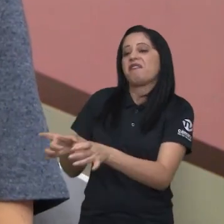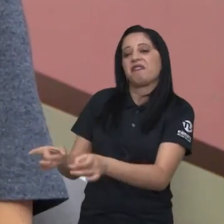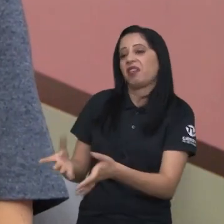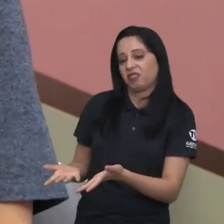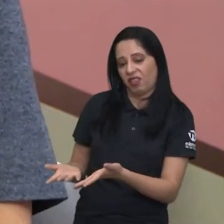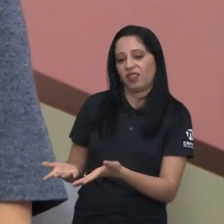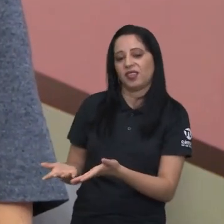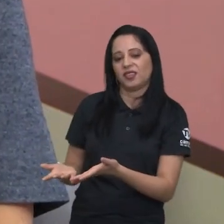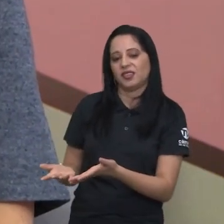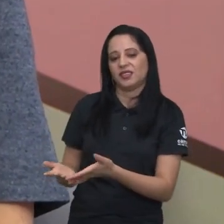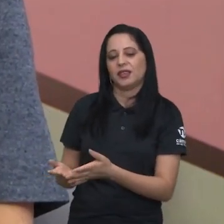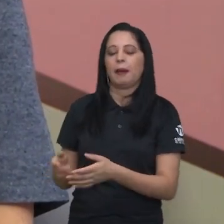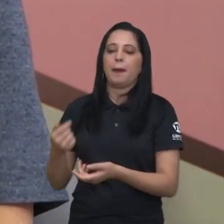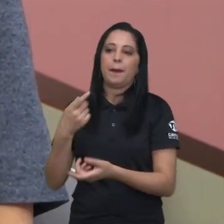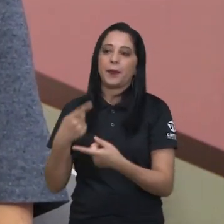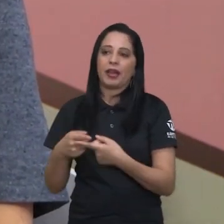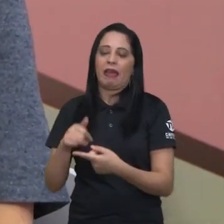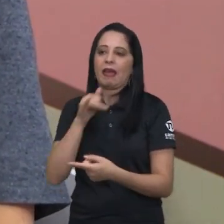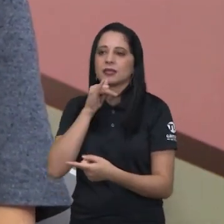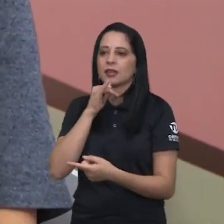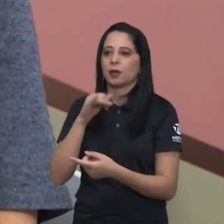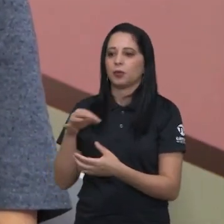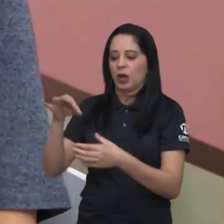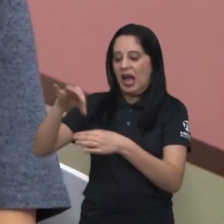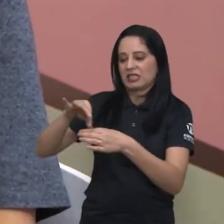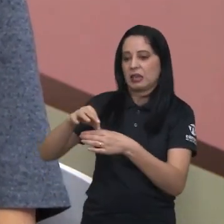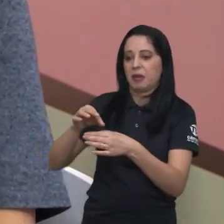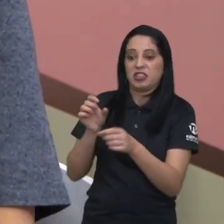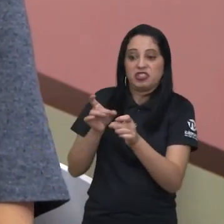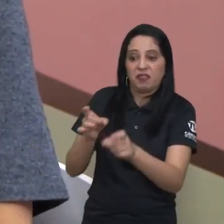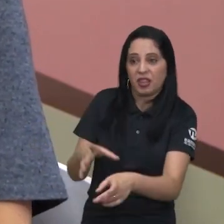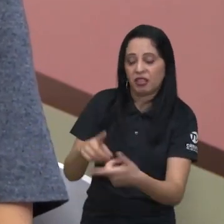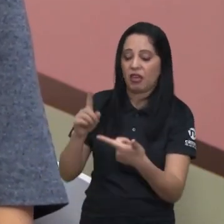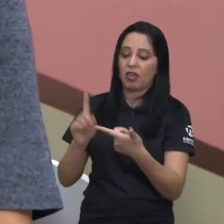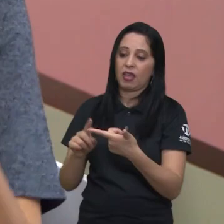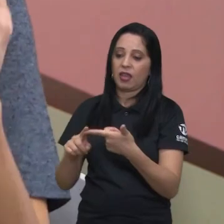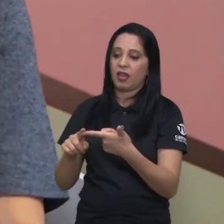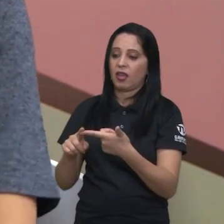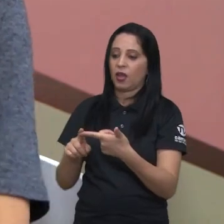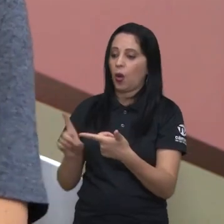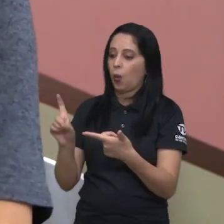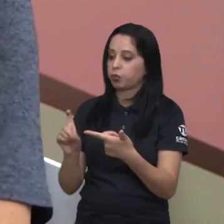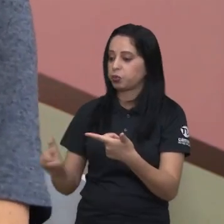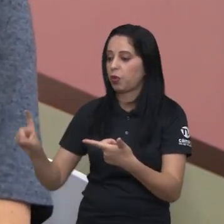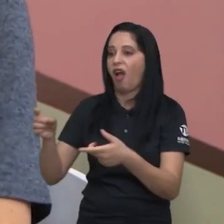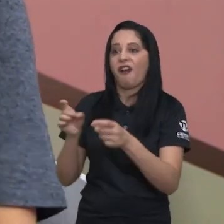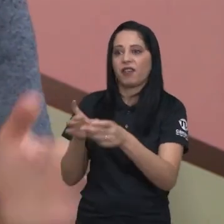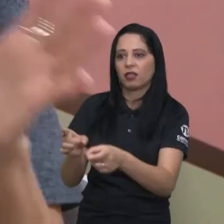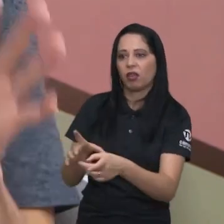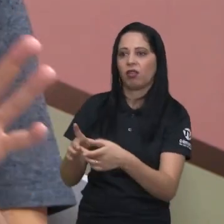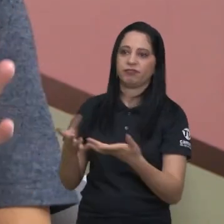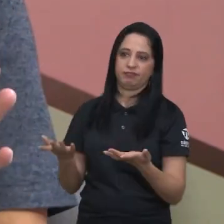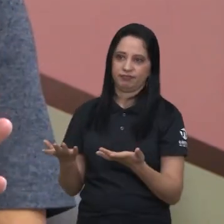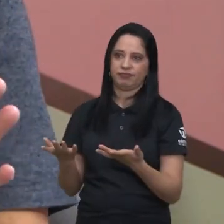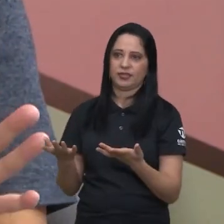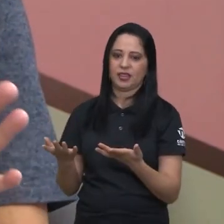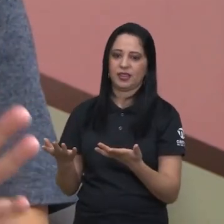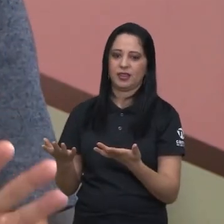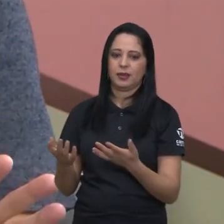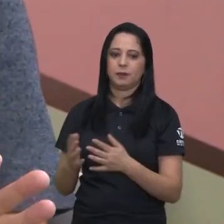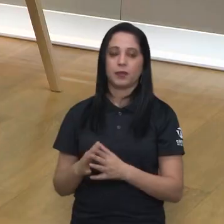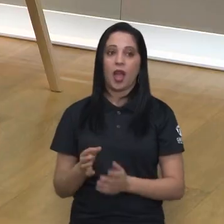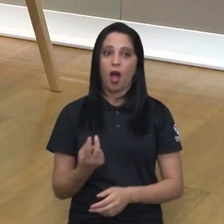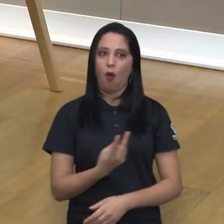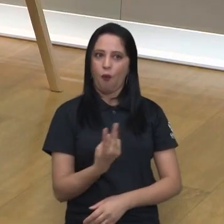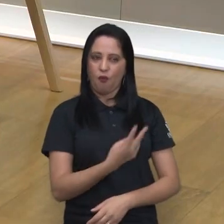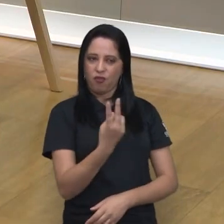cadeia de produção, né? Eu vendo a semente, eu vendo aquilo que protege, né? Então, talvez ela não entre muito nesse contexto. O valor